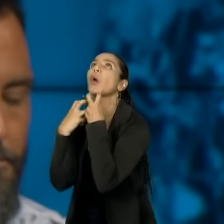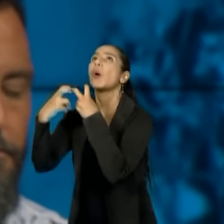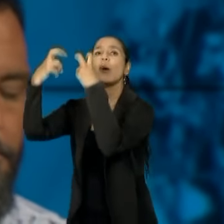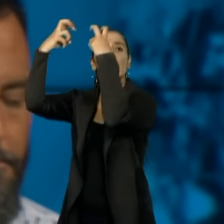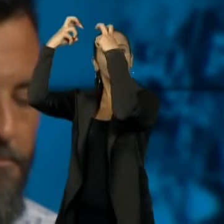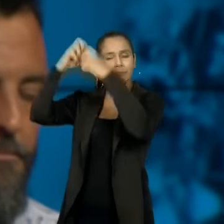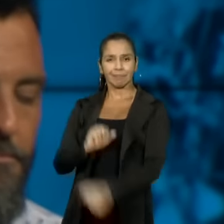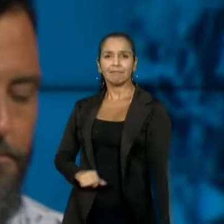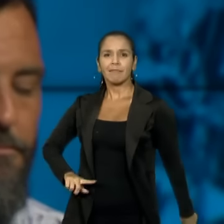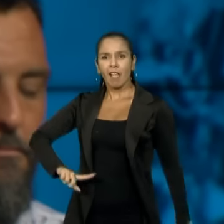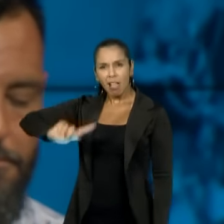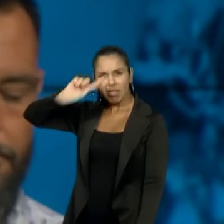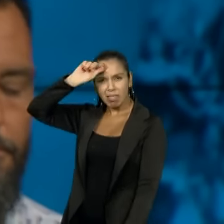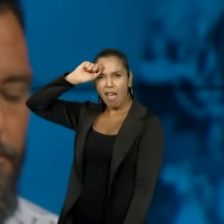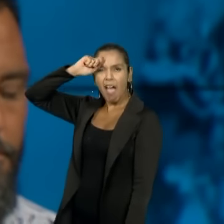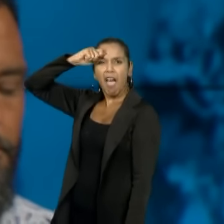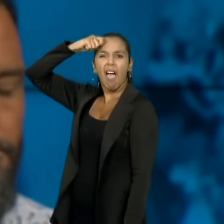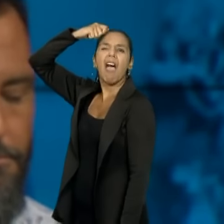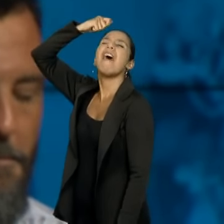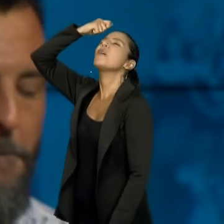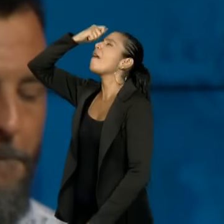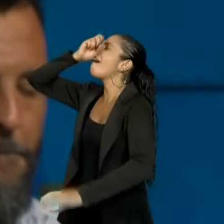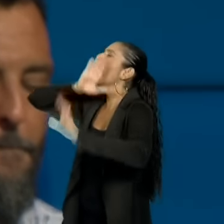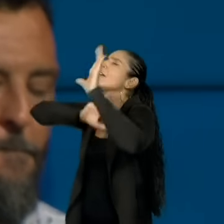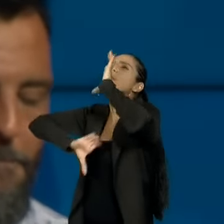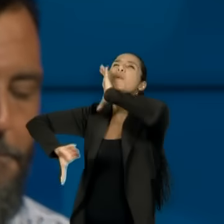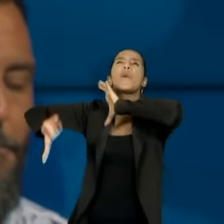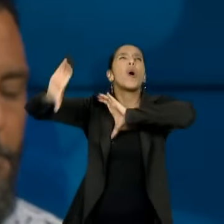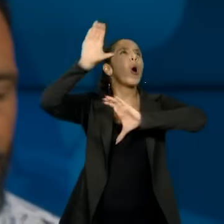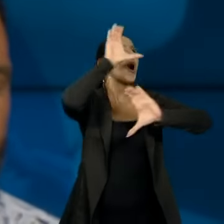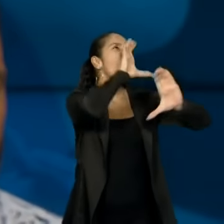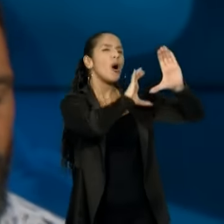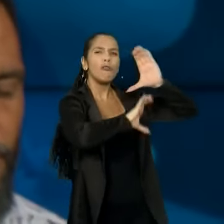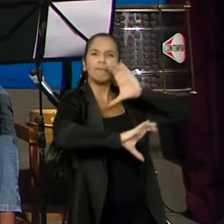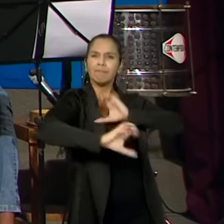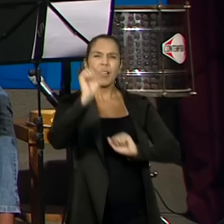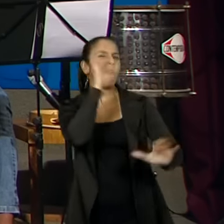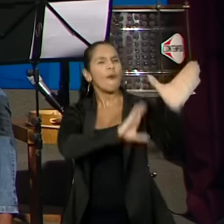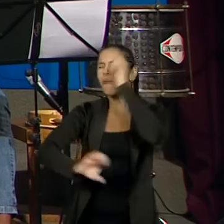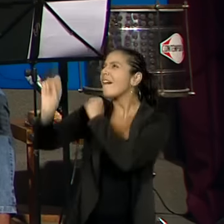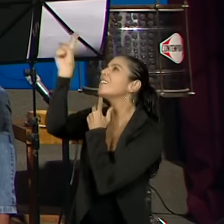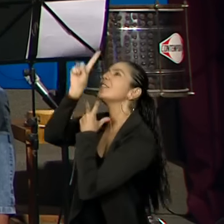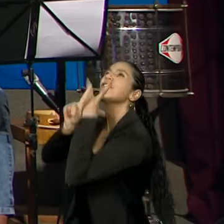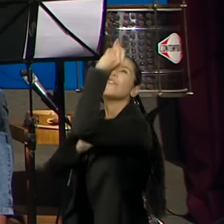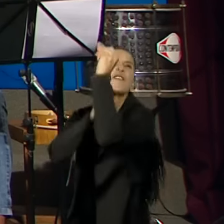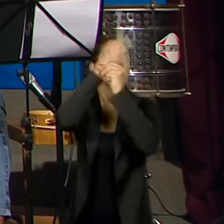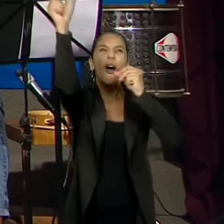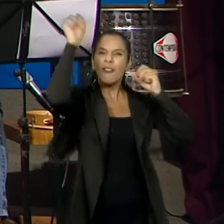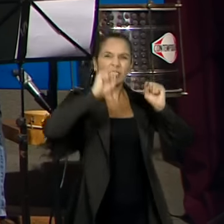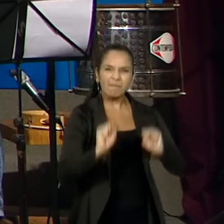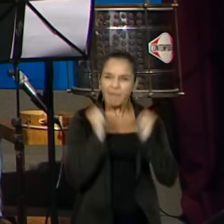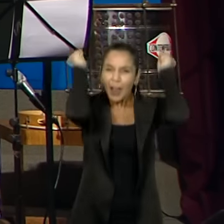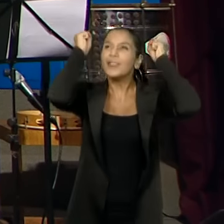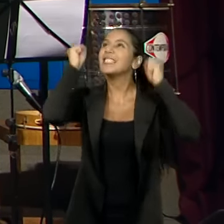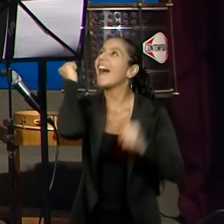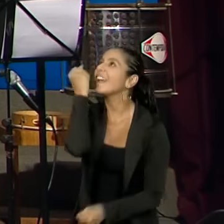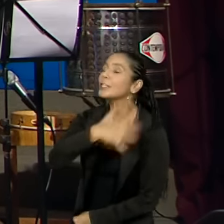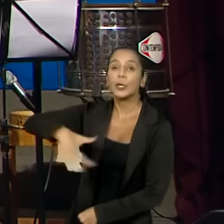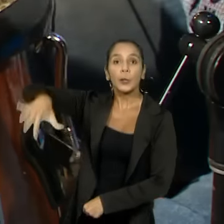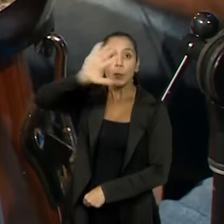cantou. Negro entoou um canto de revolta